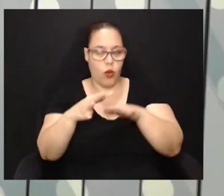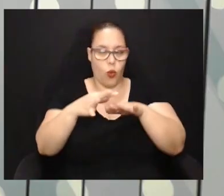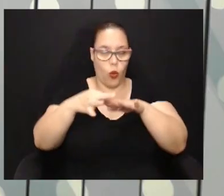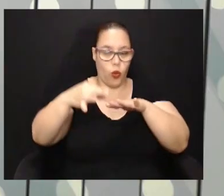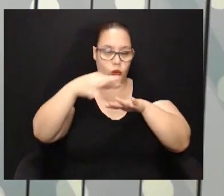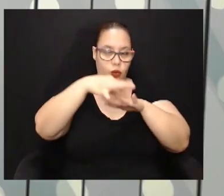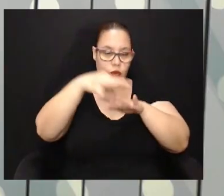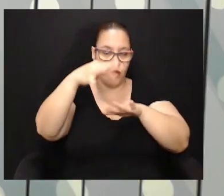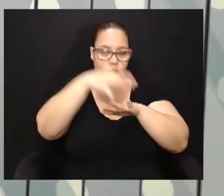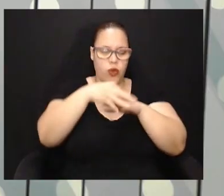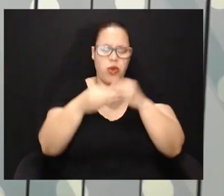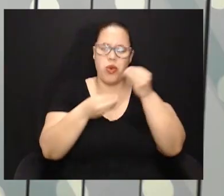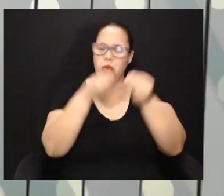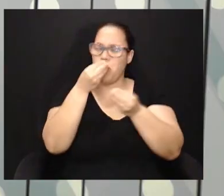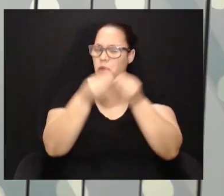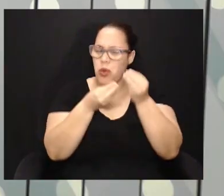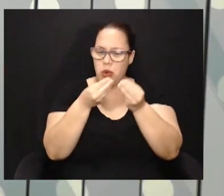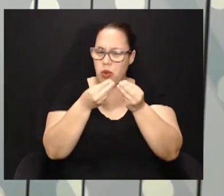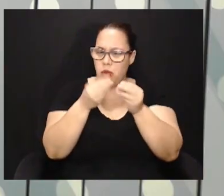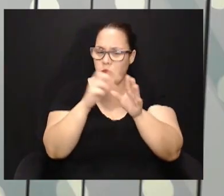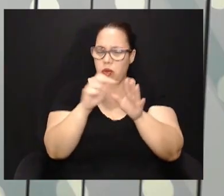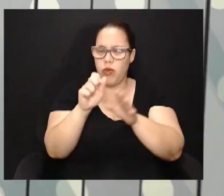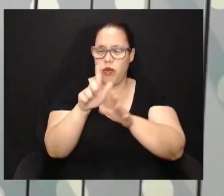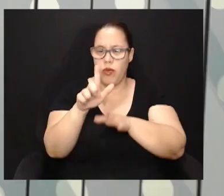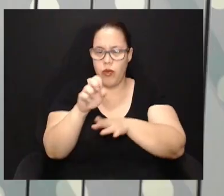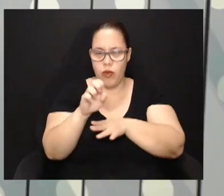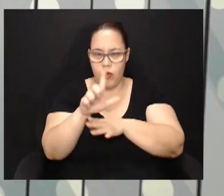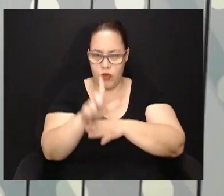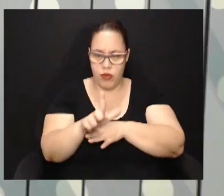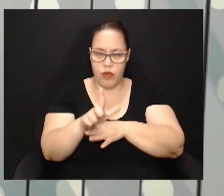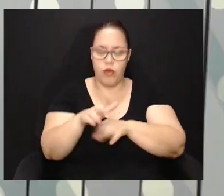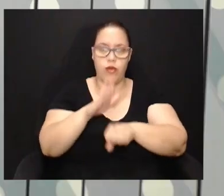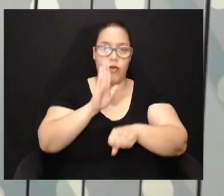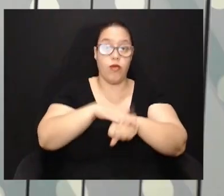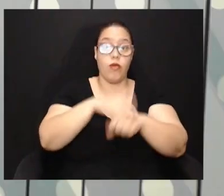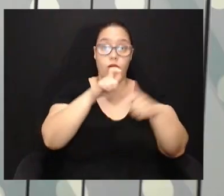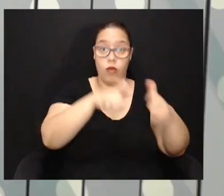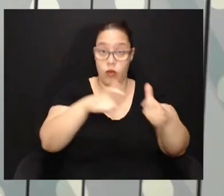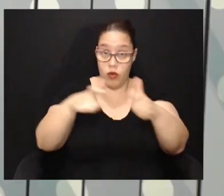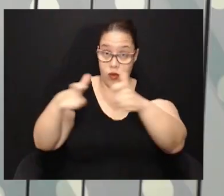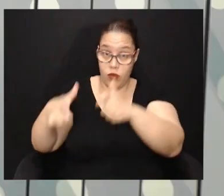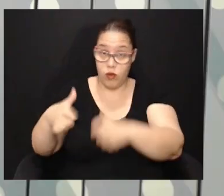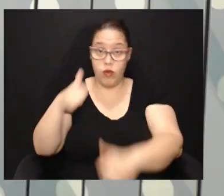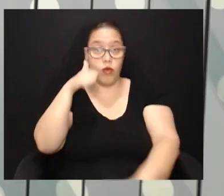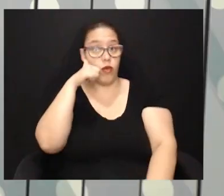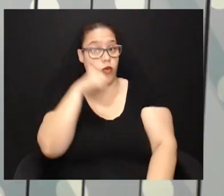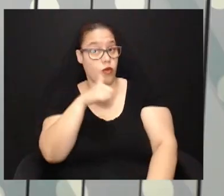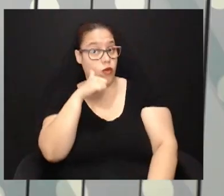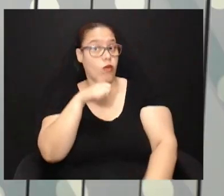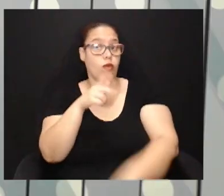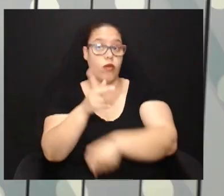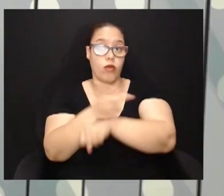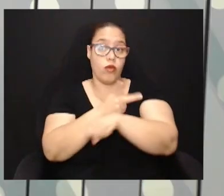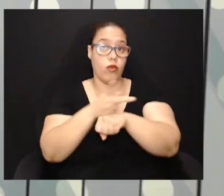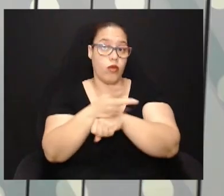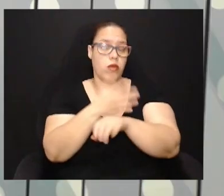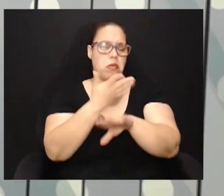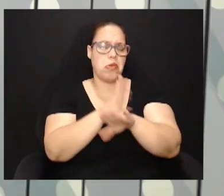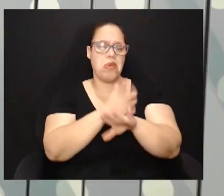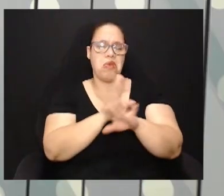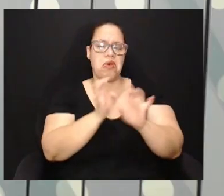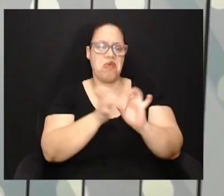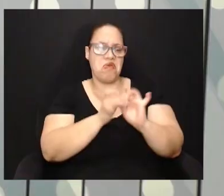de alongamento, como as unhas de gel, elas têm ganhado cada vez mais espaço entre as mulheres que buscam aí